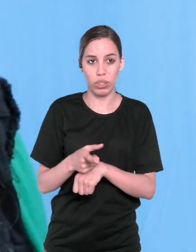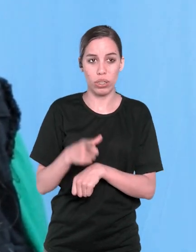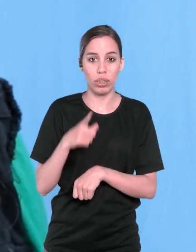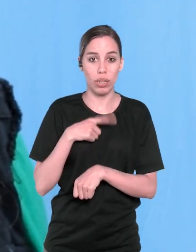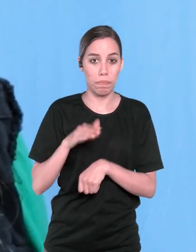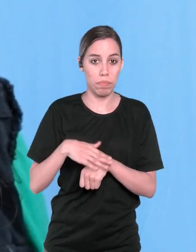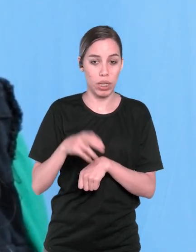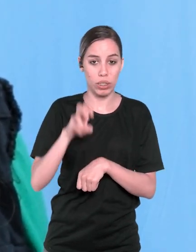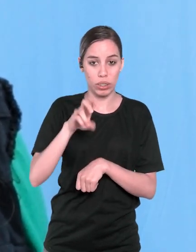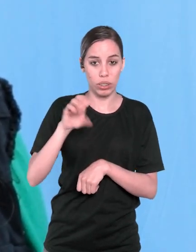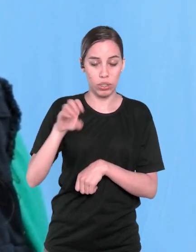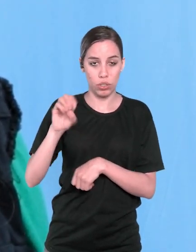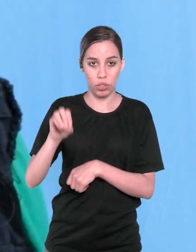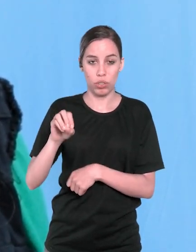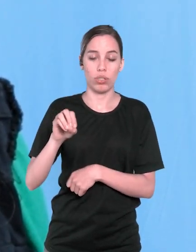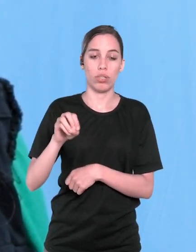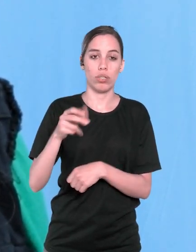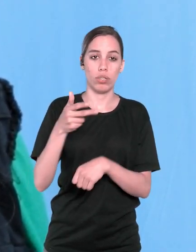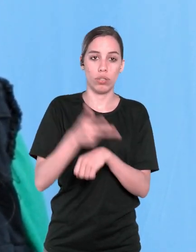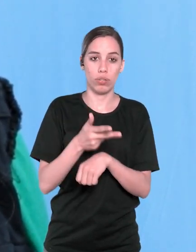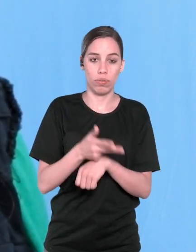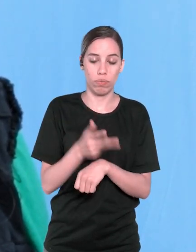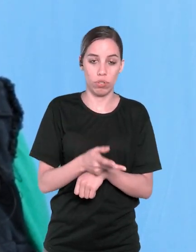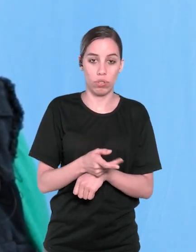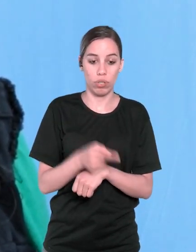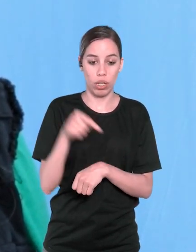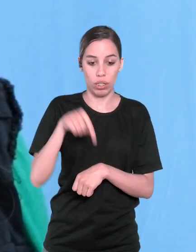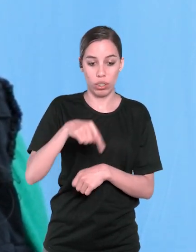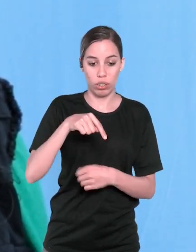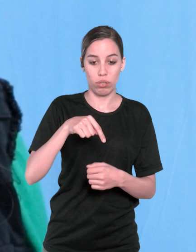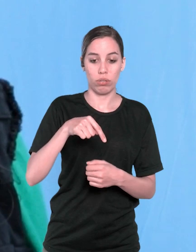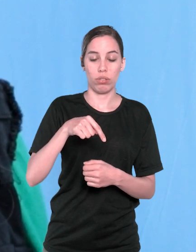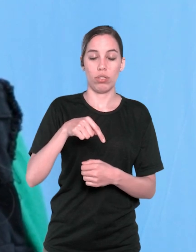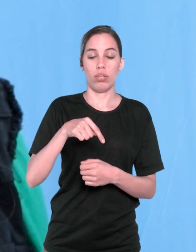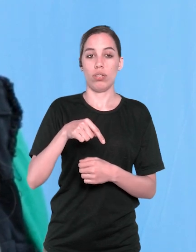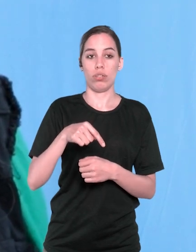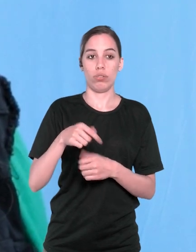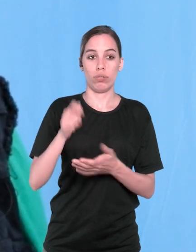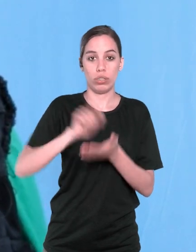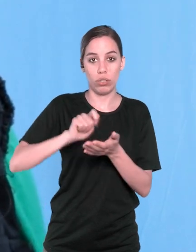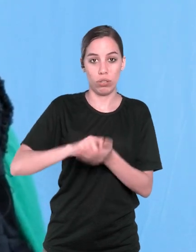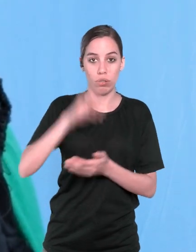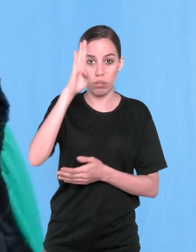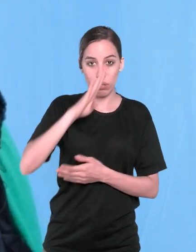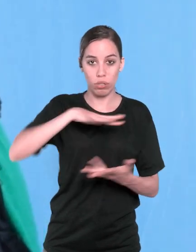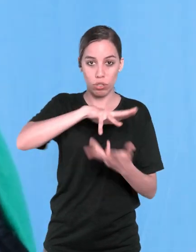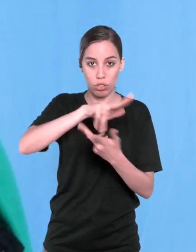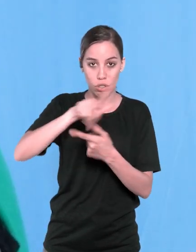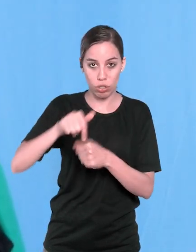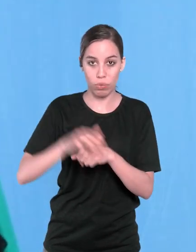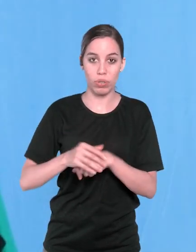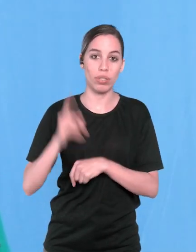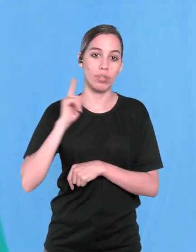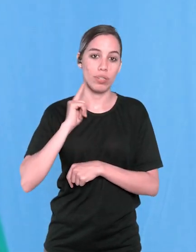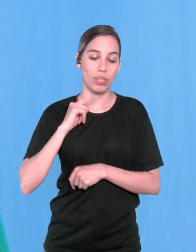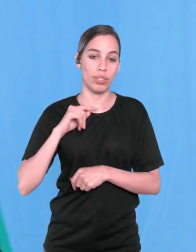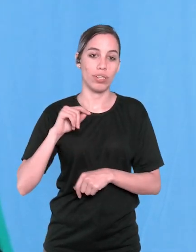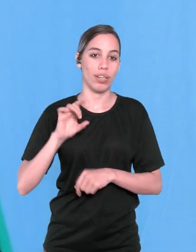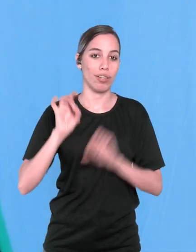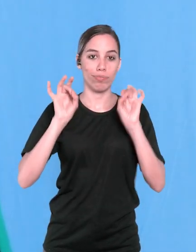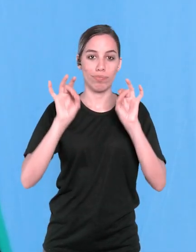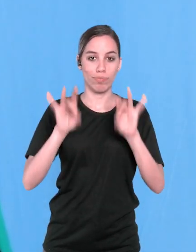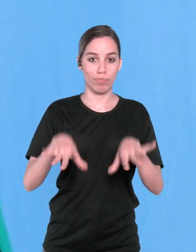de 500 autores do Brasil, do mundo e de Minas Gerais. É isso e até a próxima.